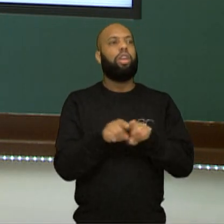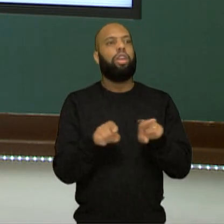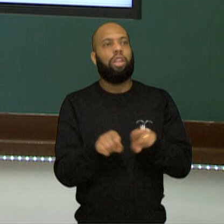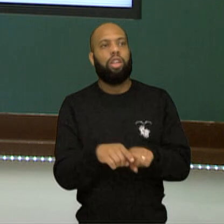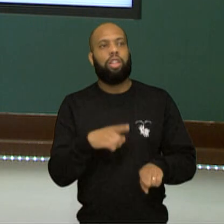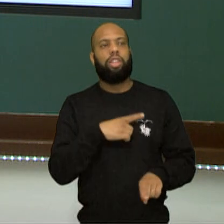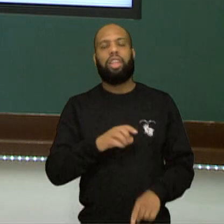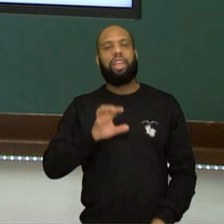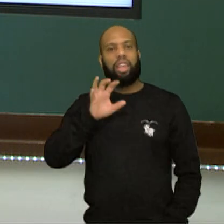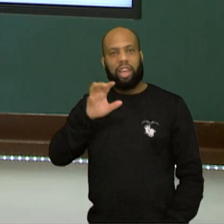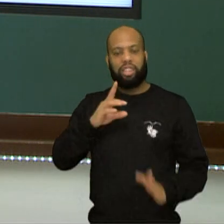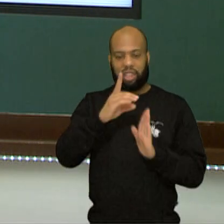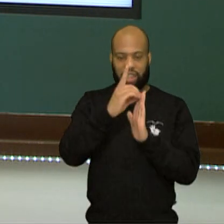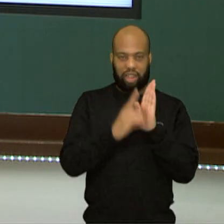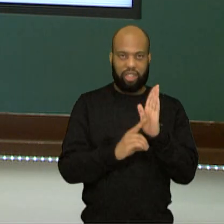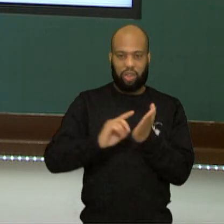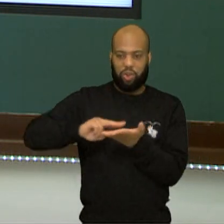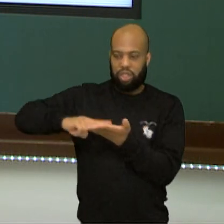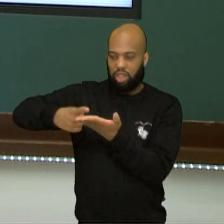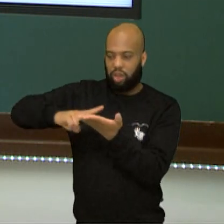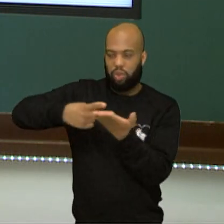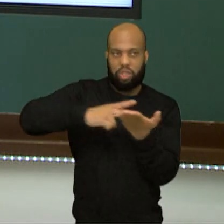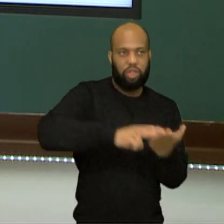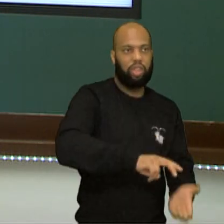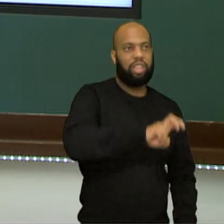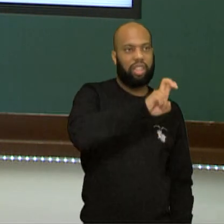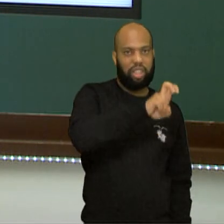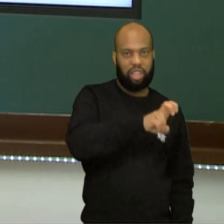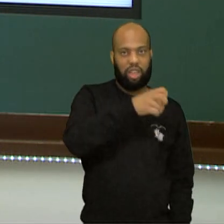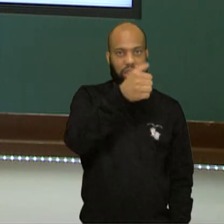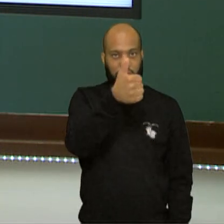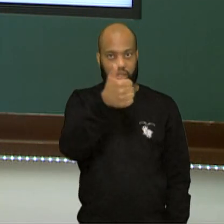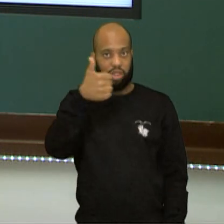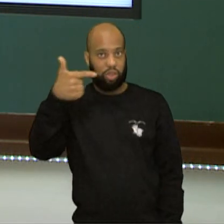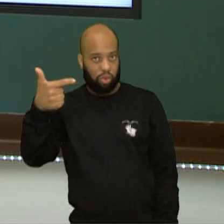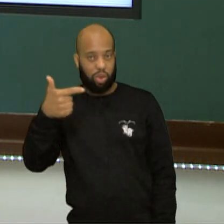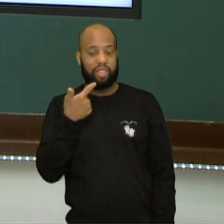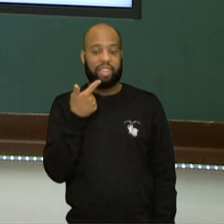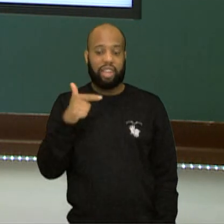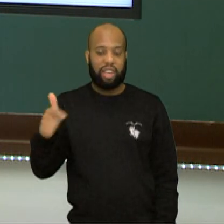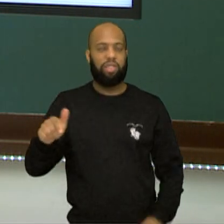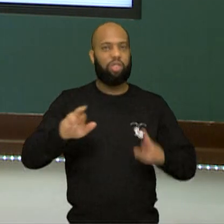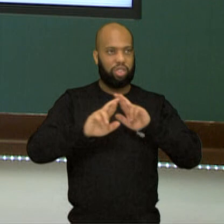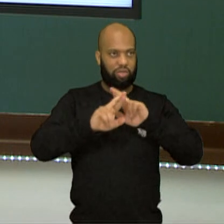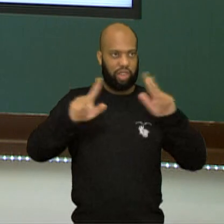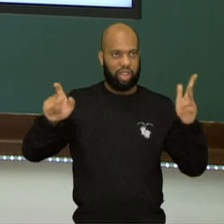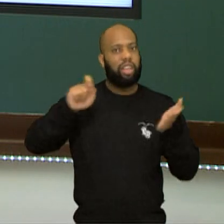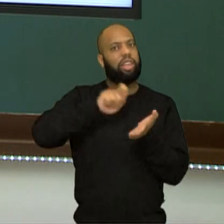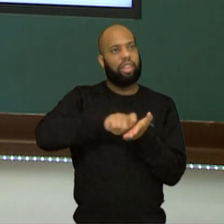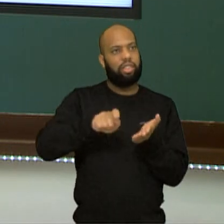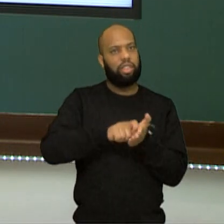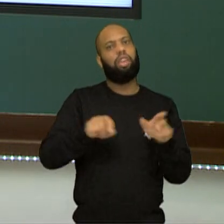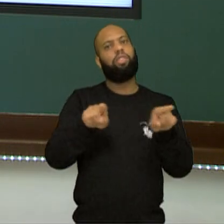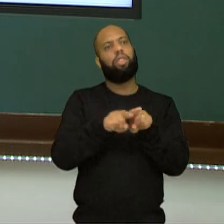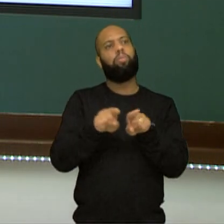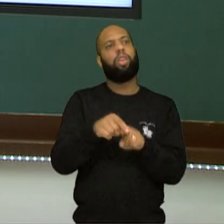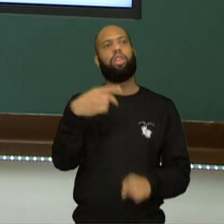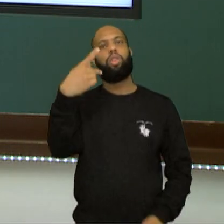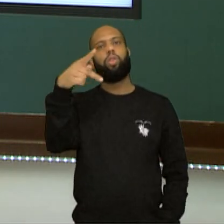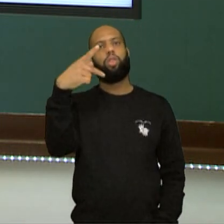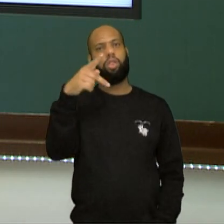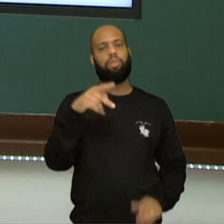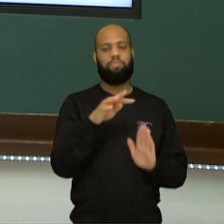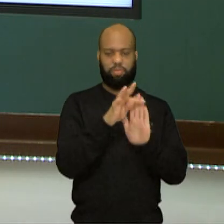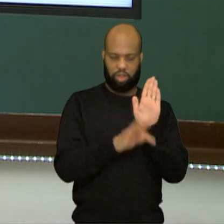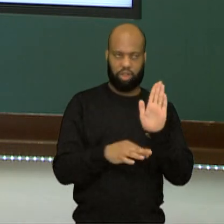essa declaração foi traduzida para 512 idiomas diferentes. Faz lá, escreve no seu texto. Os